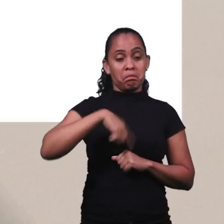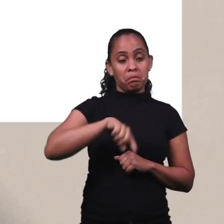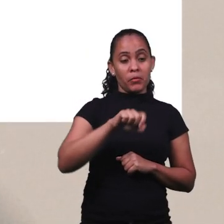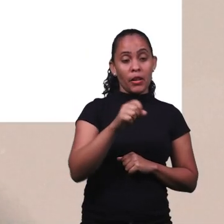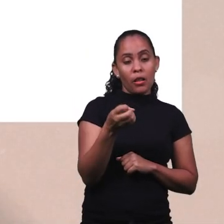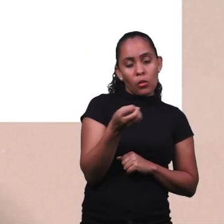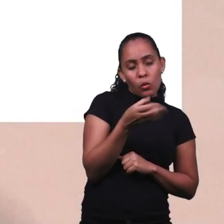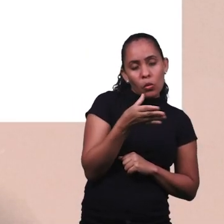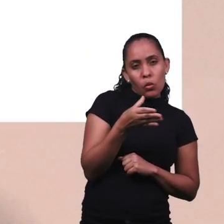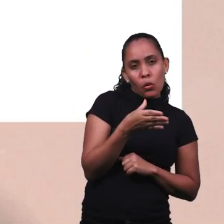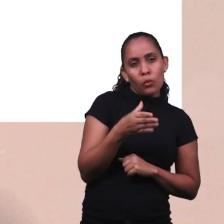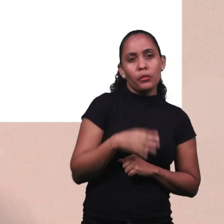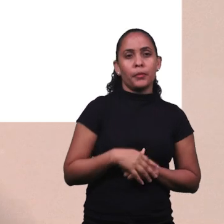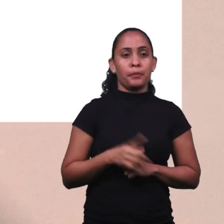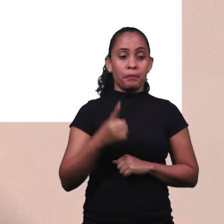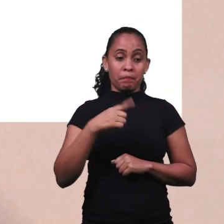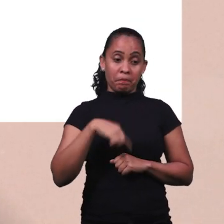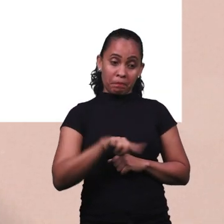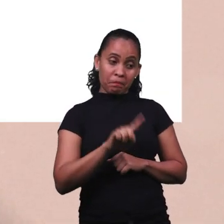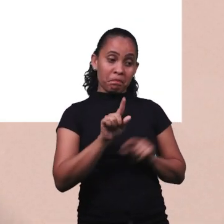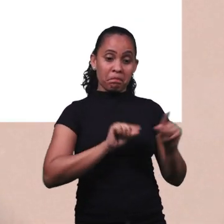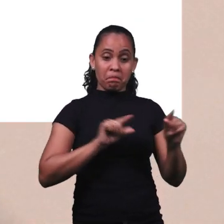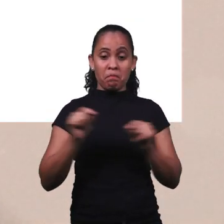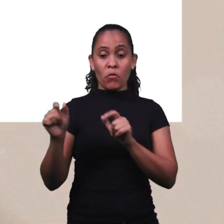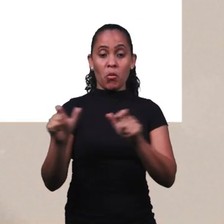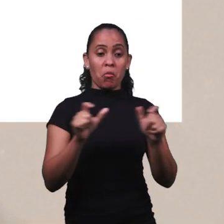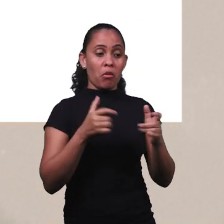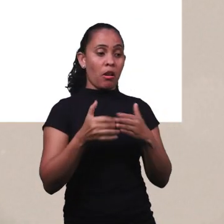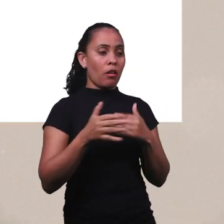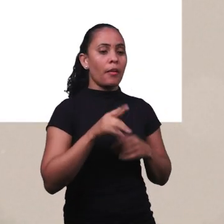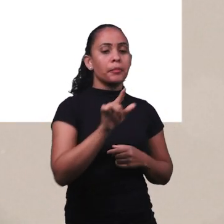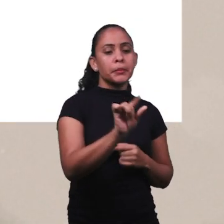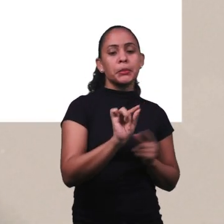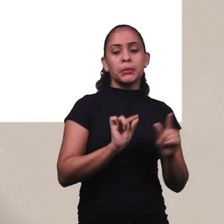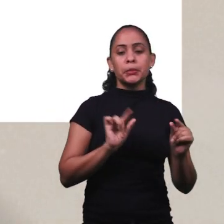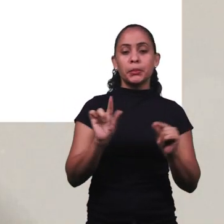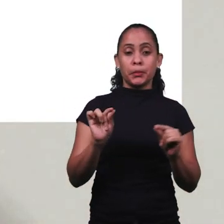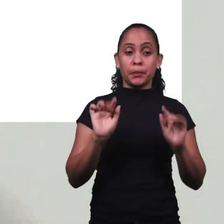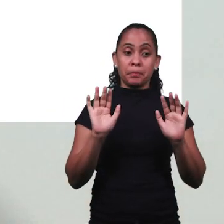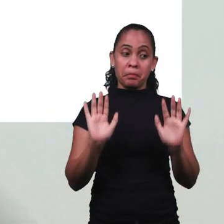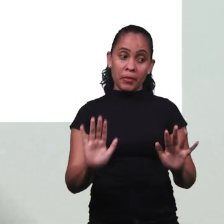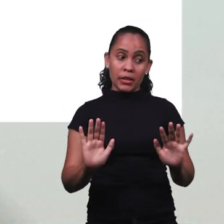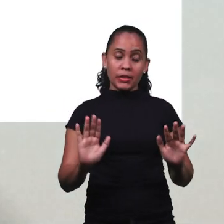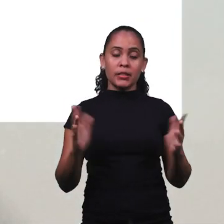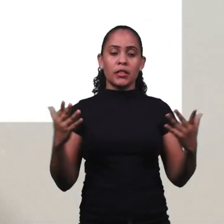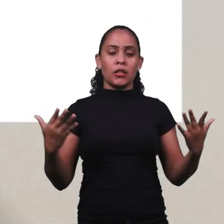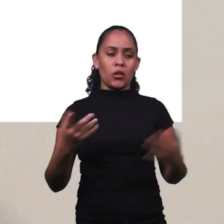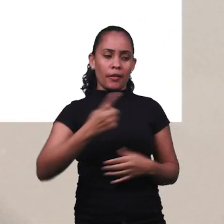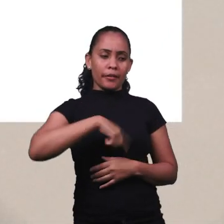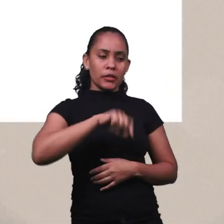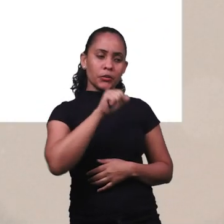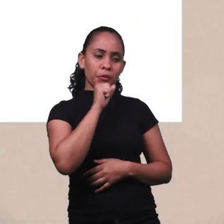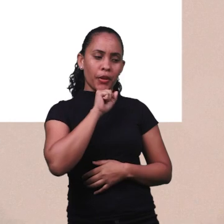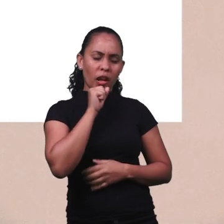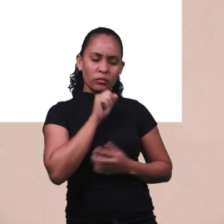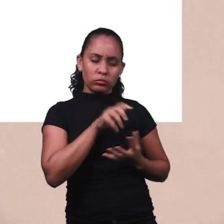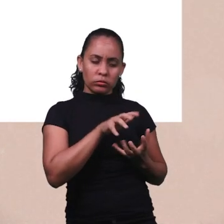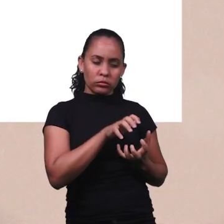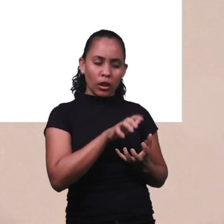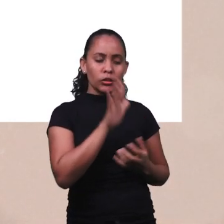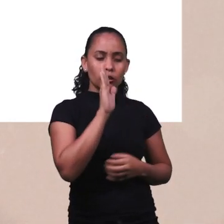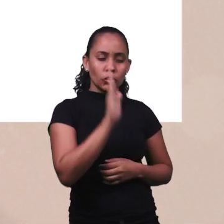moço, te cingias a ti mesmo e andavas por onde querias. Mas, quando já fores